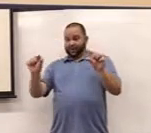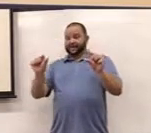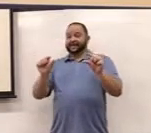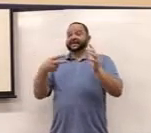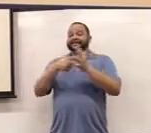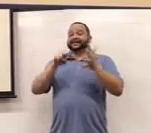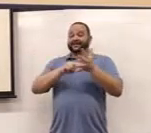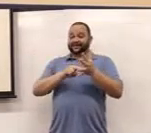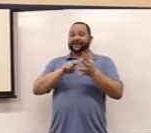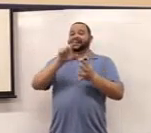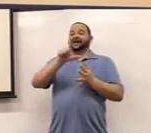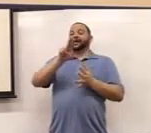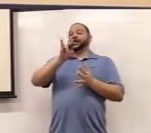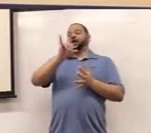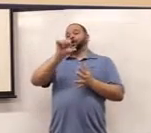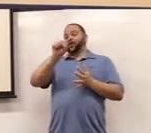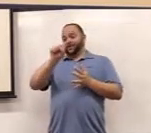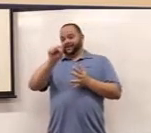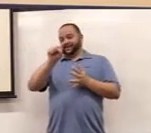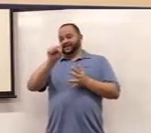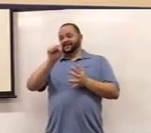Rabanete? O nome dele é Luizinho do Rabanete.